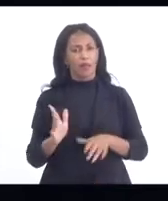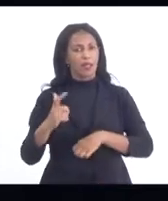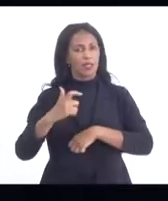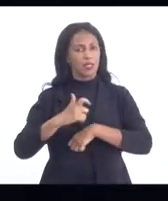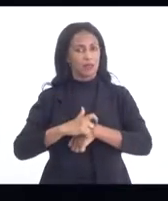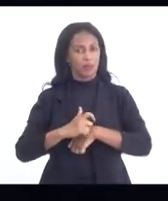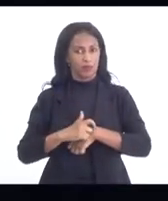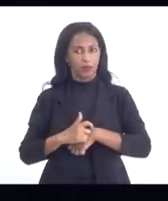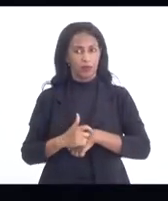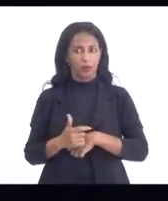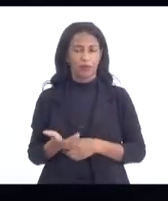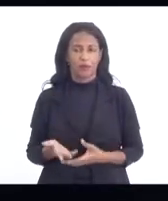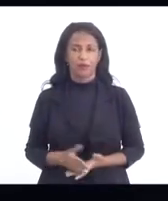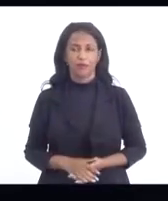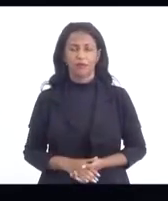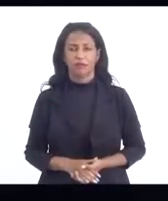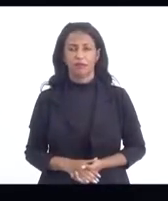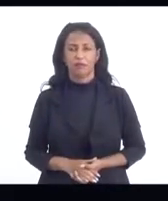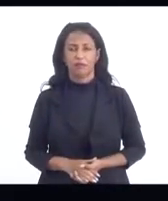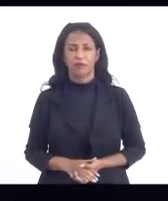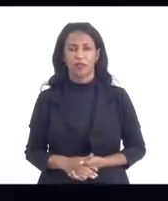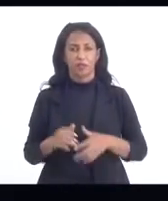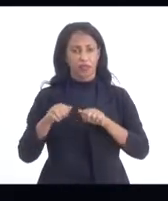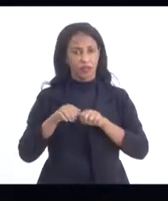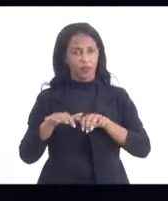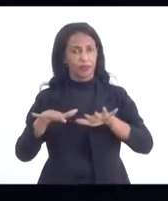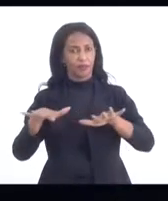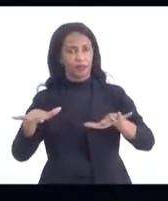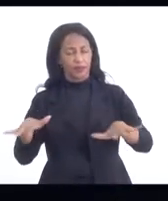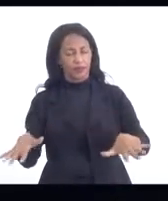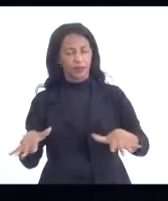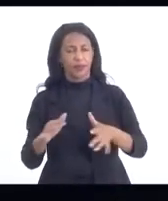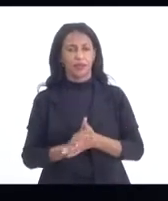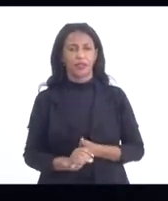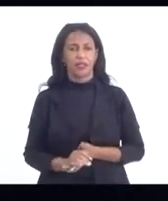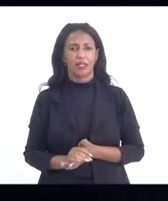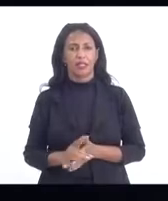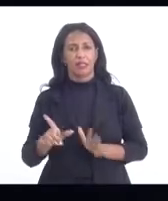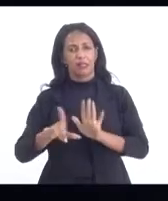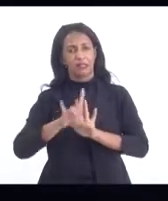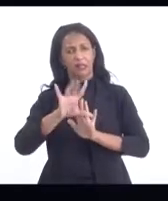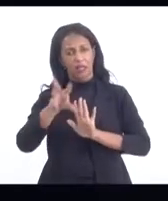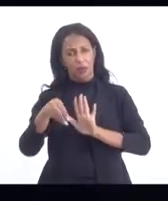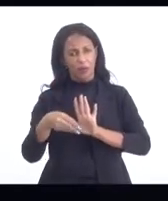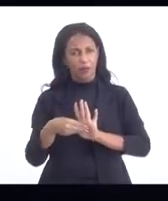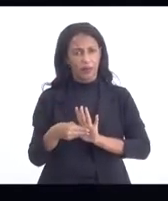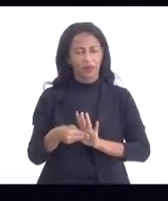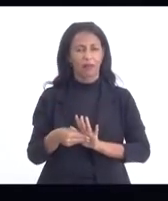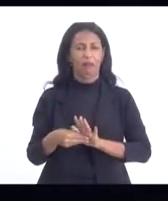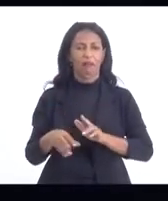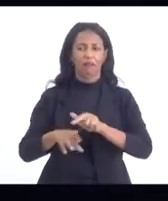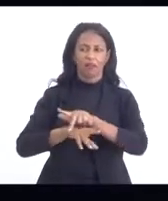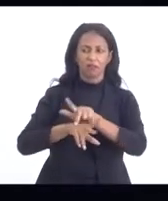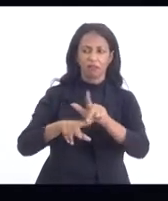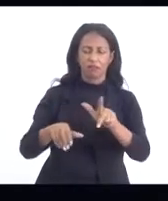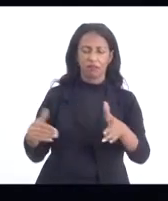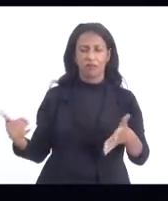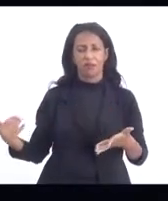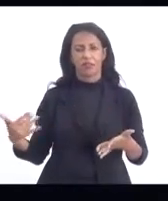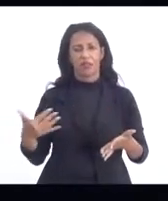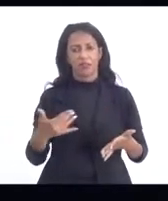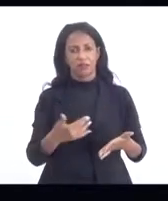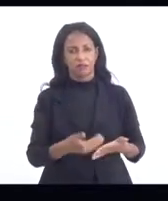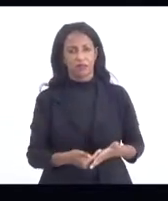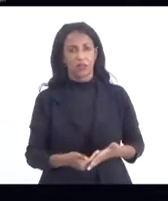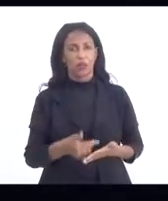momento de pandemia e lei complementar que impede uma série de traz uma série de